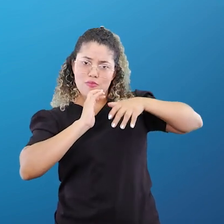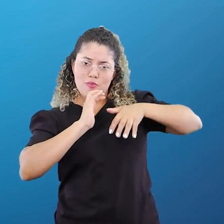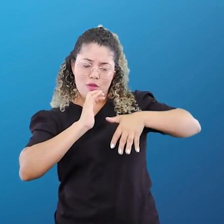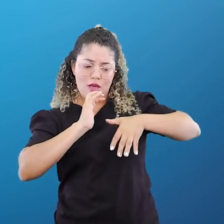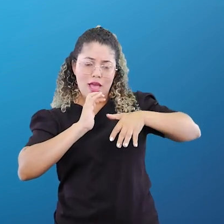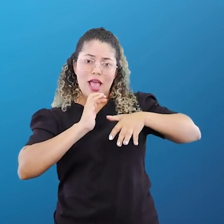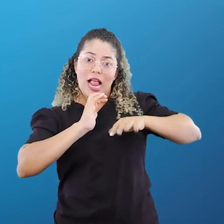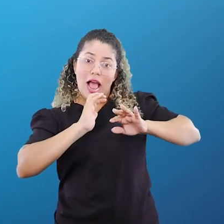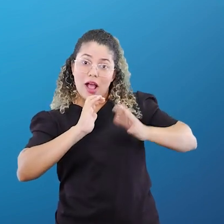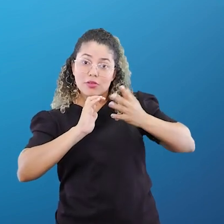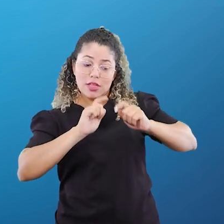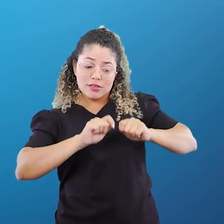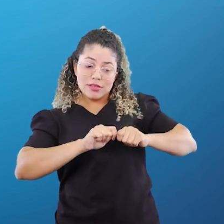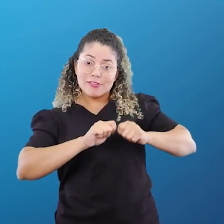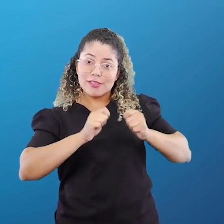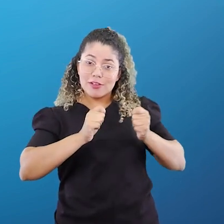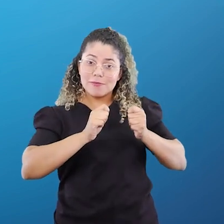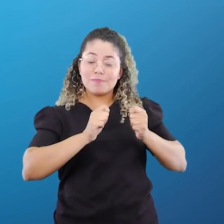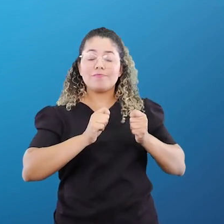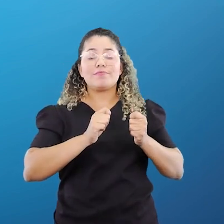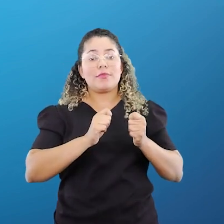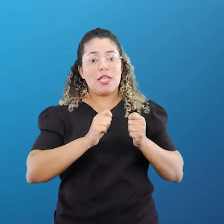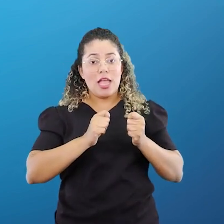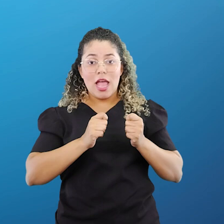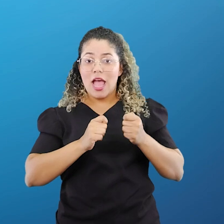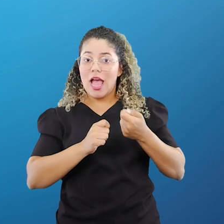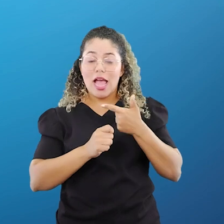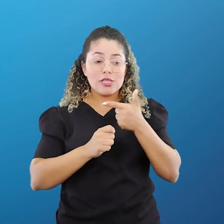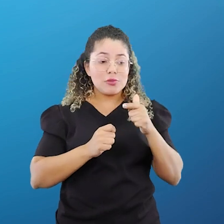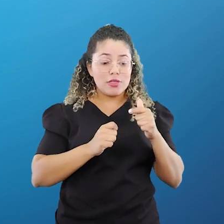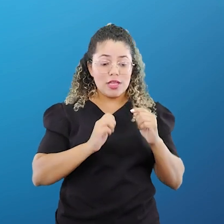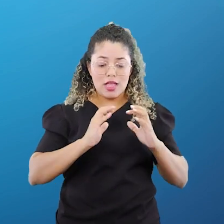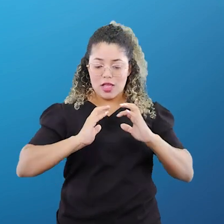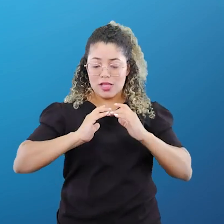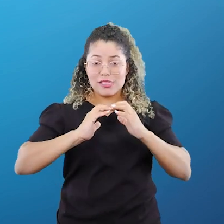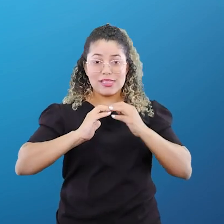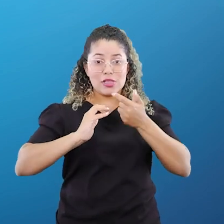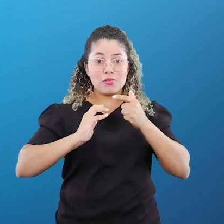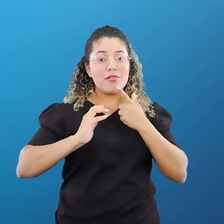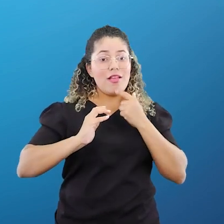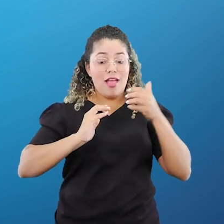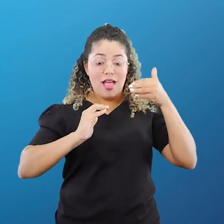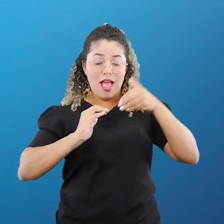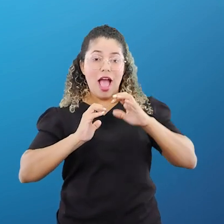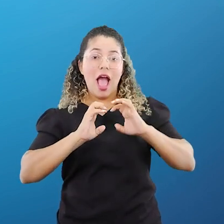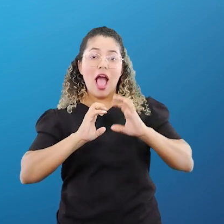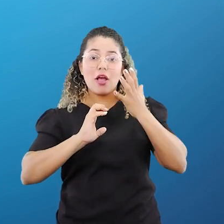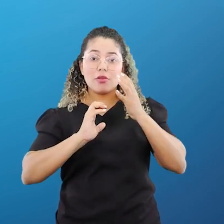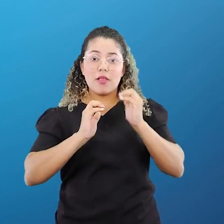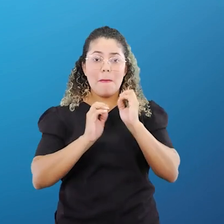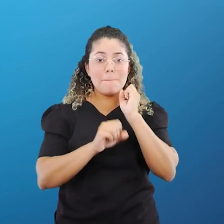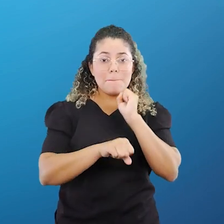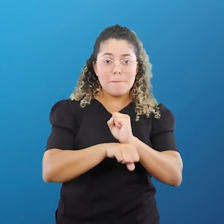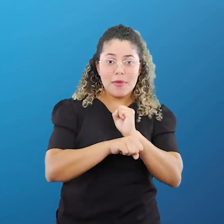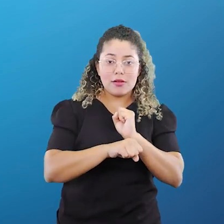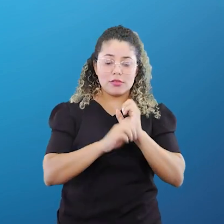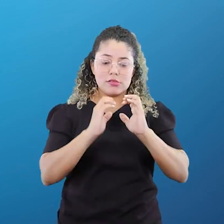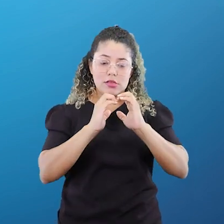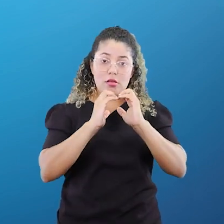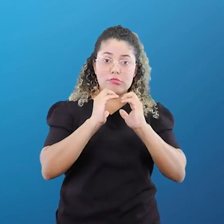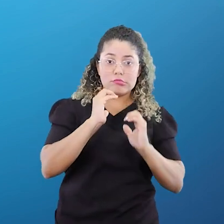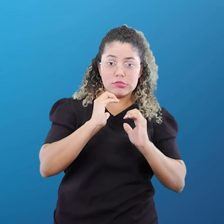essa obstrução ou rompimento. Consequentemente, você não tem a irrigação do sangue nessa região. Pode ocasionar, então, a paralisia